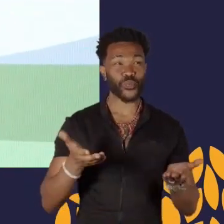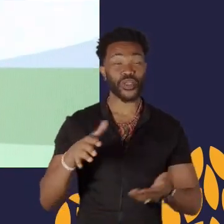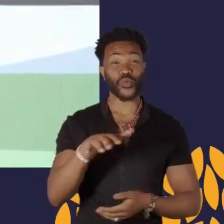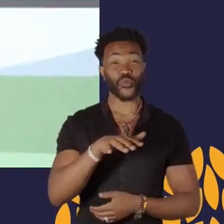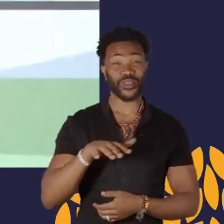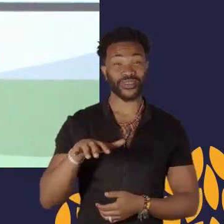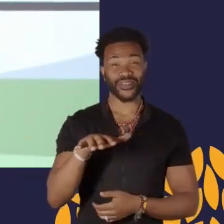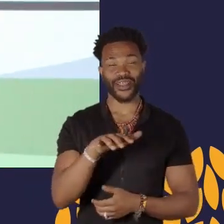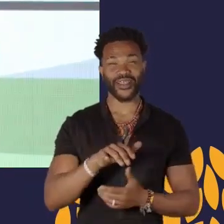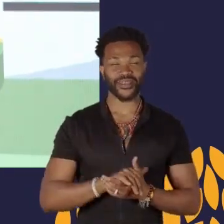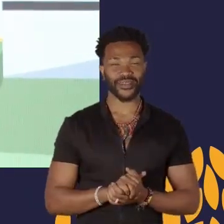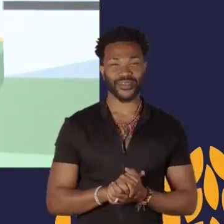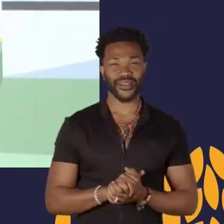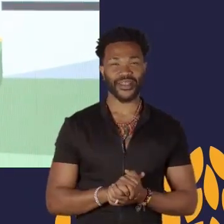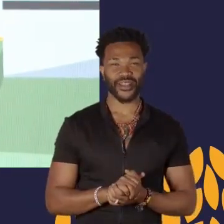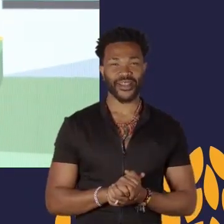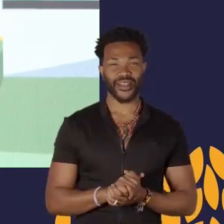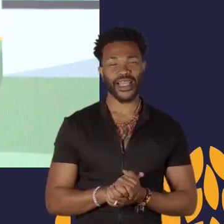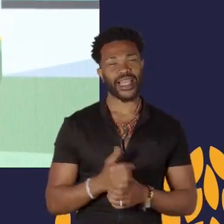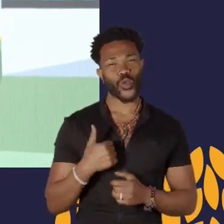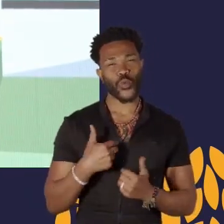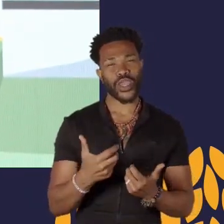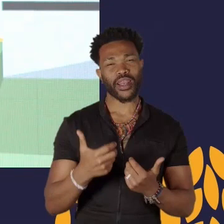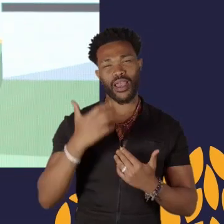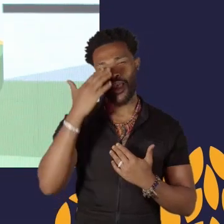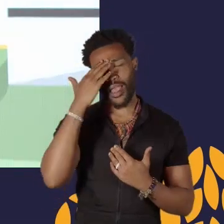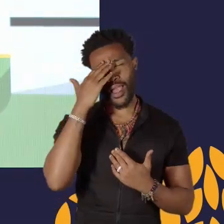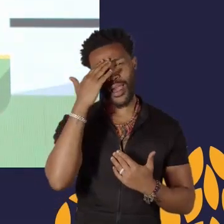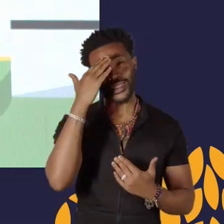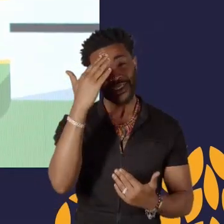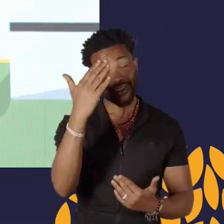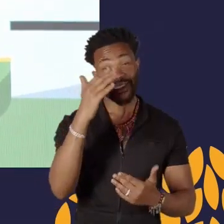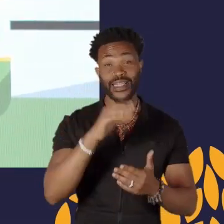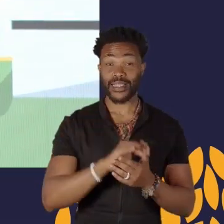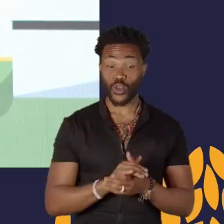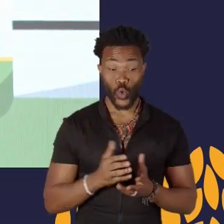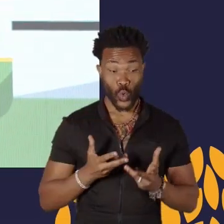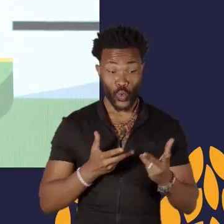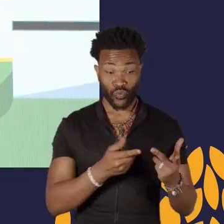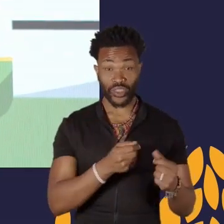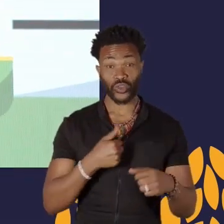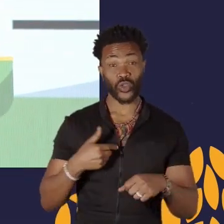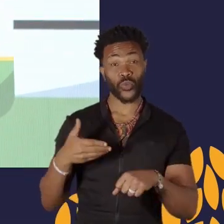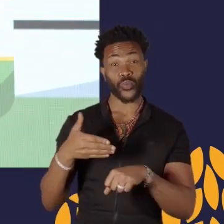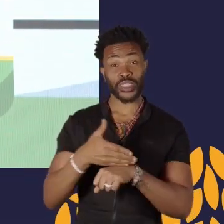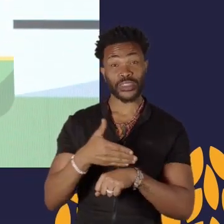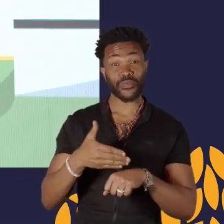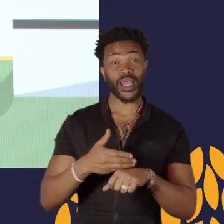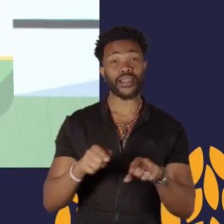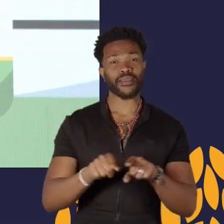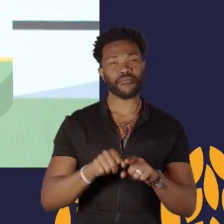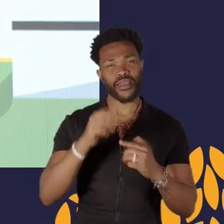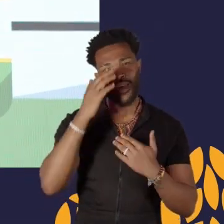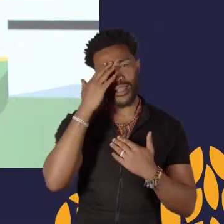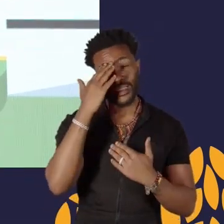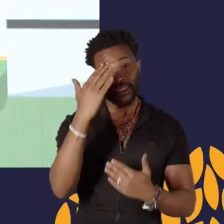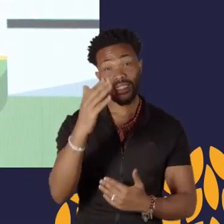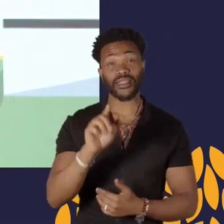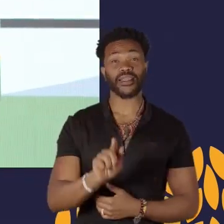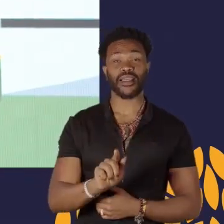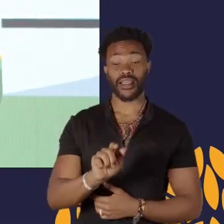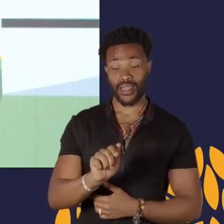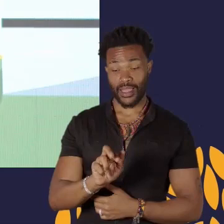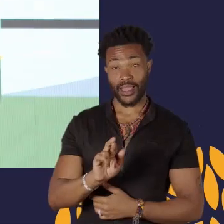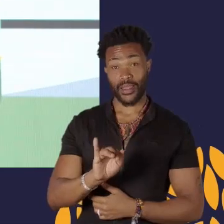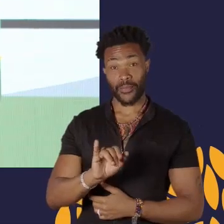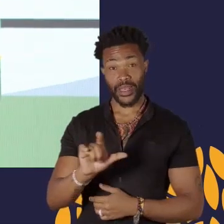mundo. Queria agradecer o convite para estar aqui, agradecer ao Gabriel, que